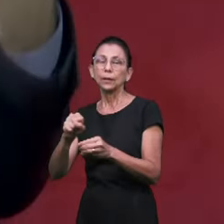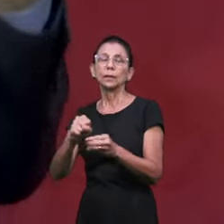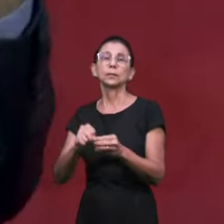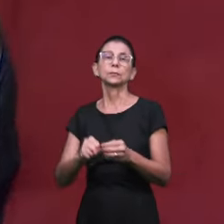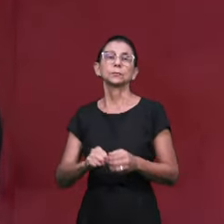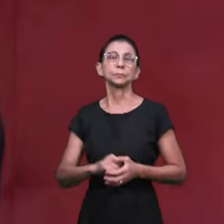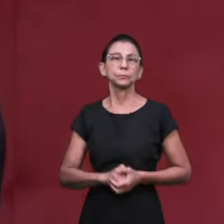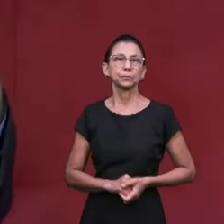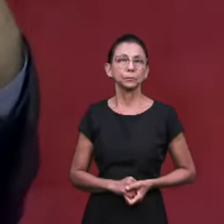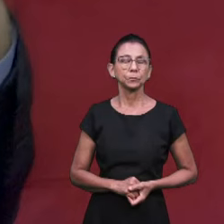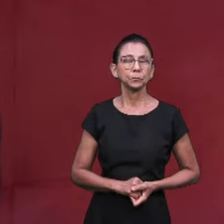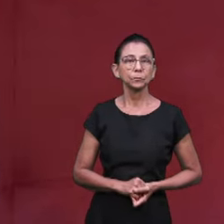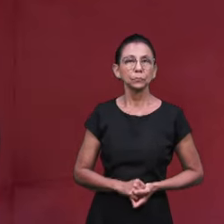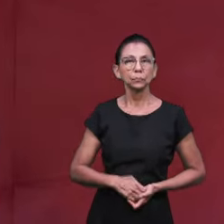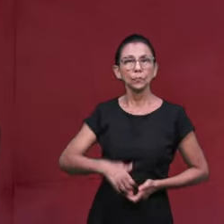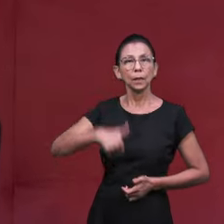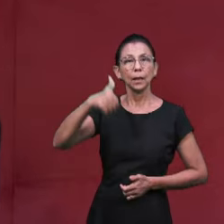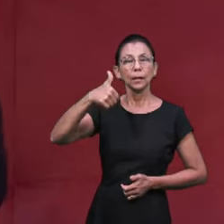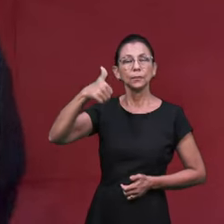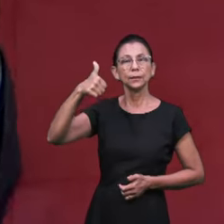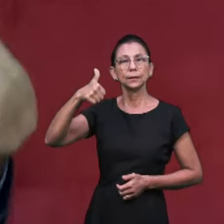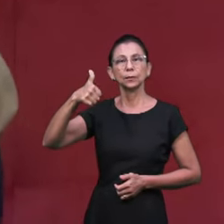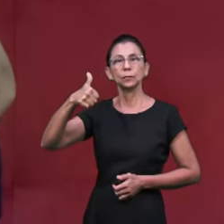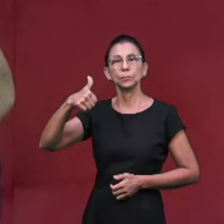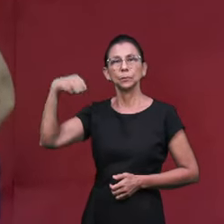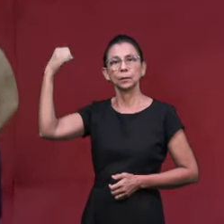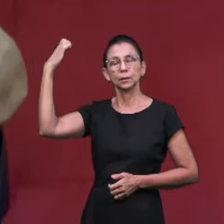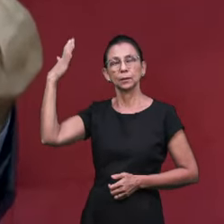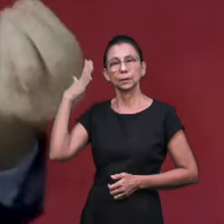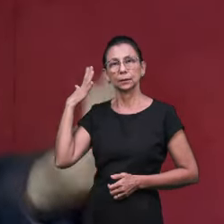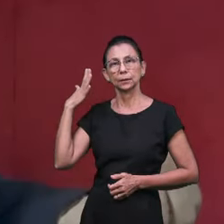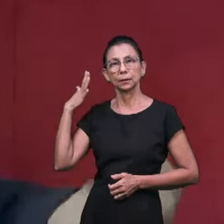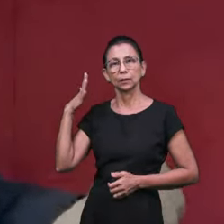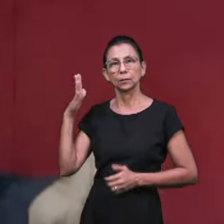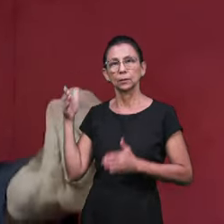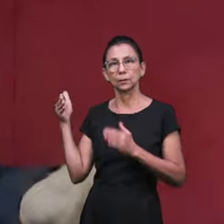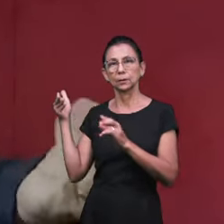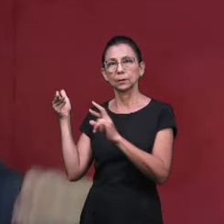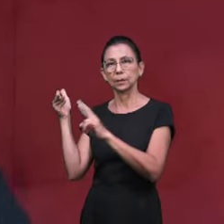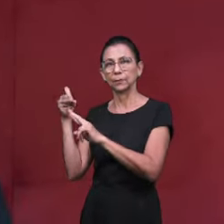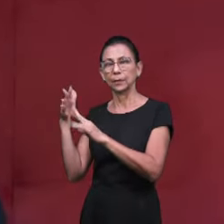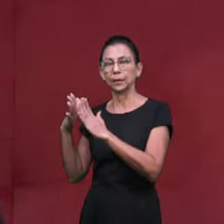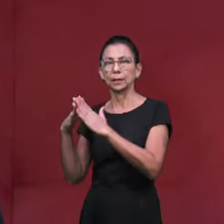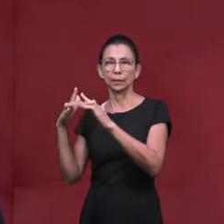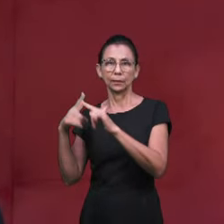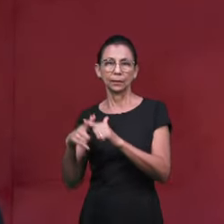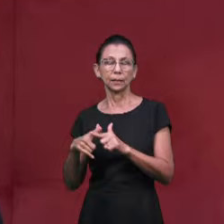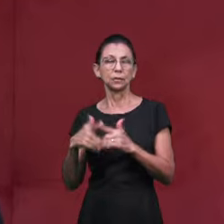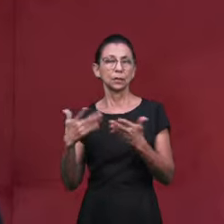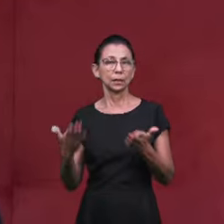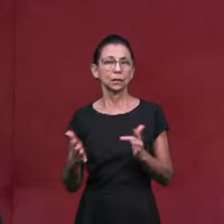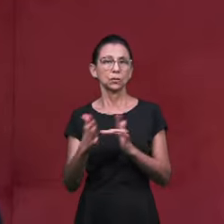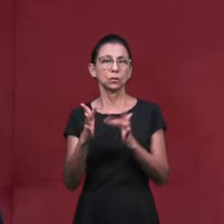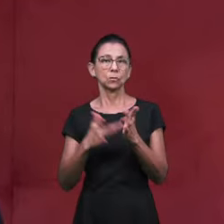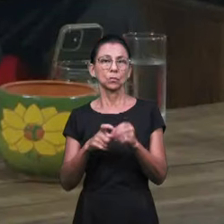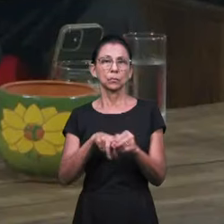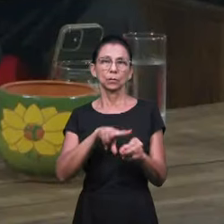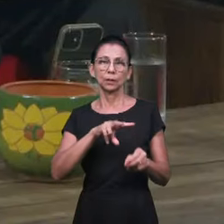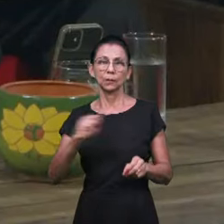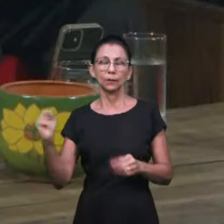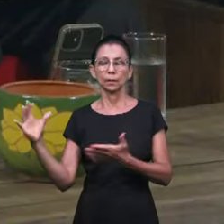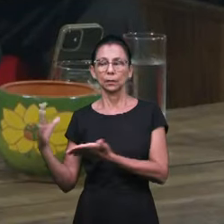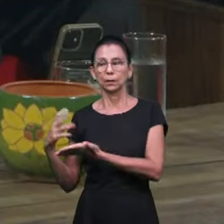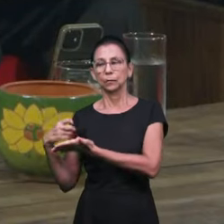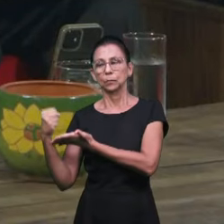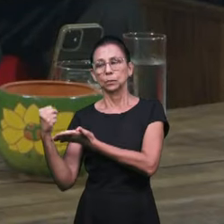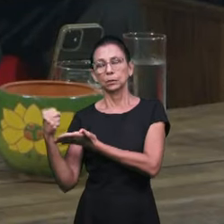a igreja recebeu do Senhor, foi exatamente de que Ele virá para buscar. Isso é muito importante,